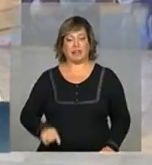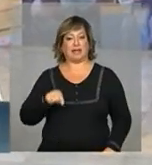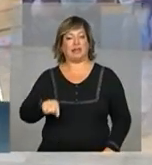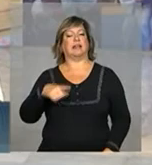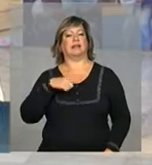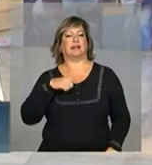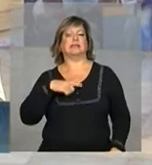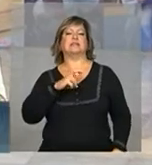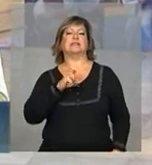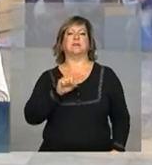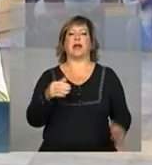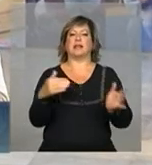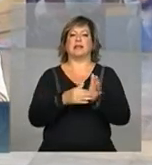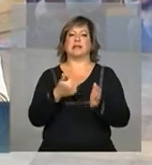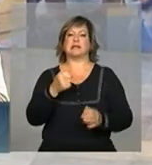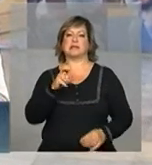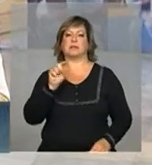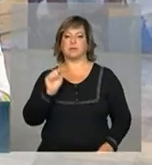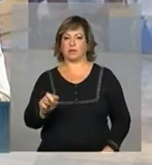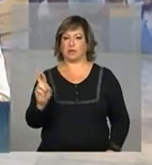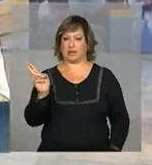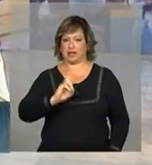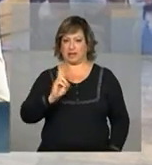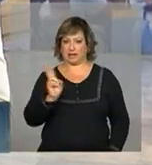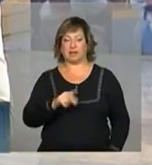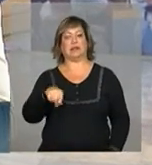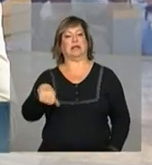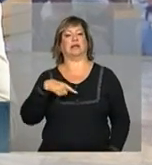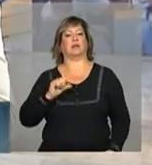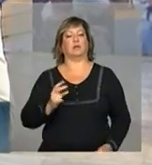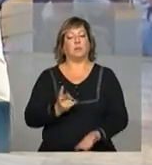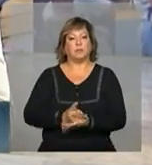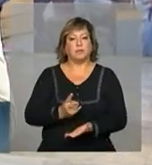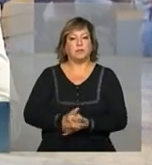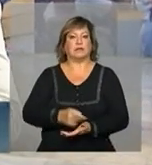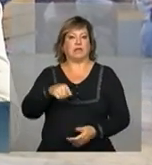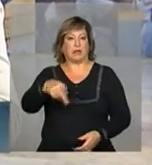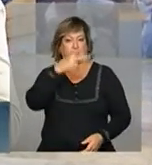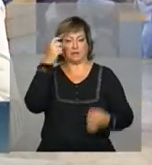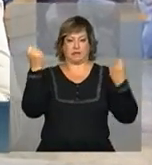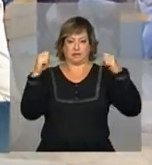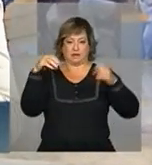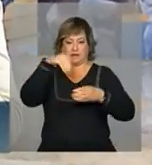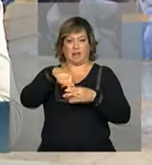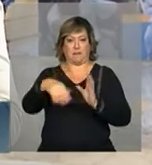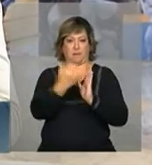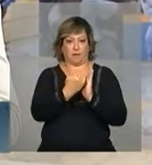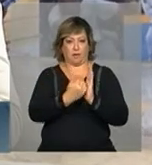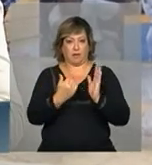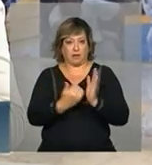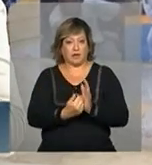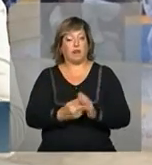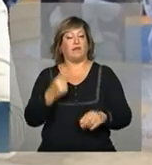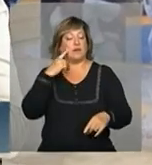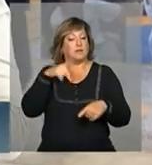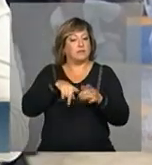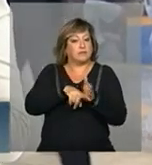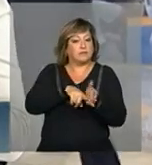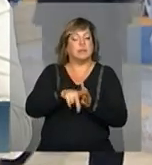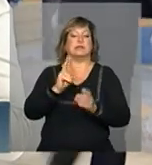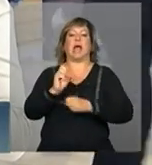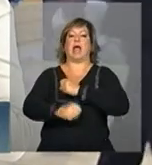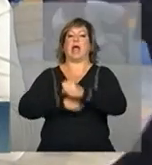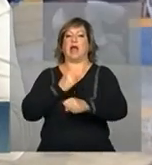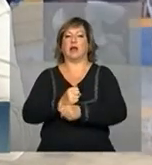variam entre 5 e 15 mil reais. E a permanência do atleta no programa está condicionada a uma reavaliação